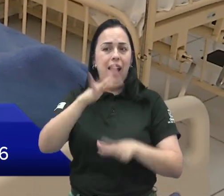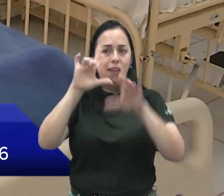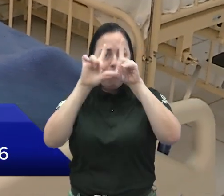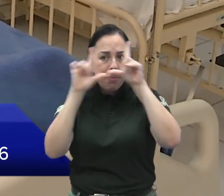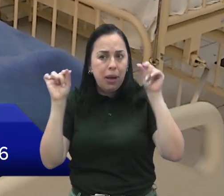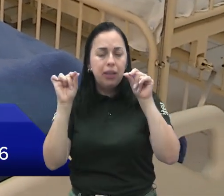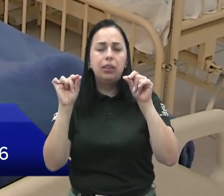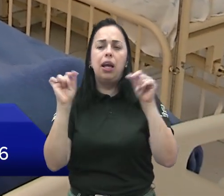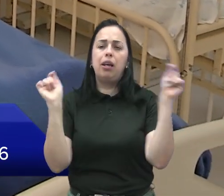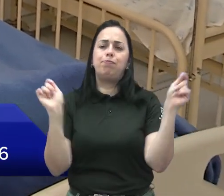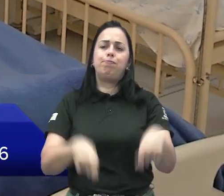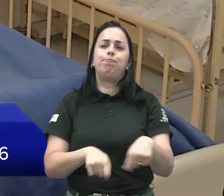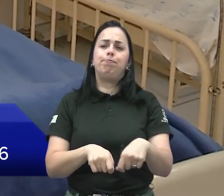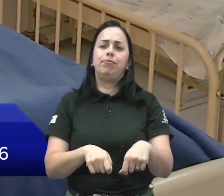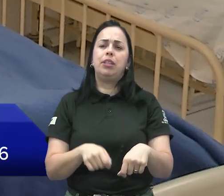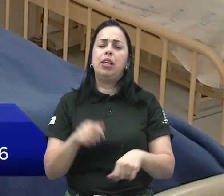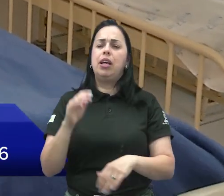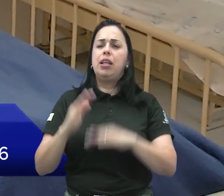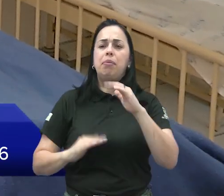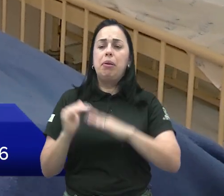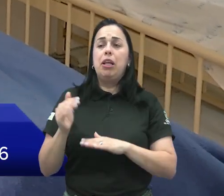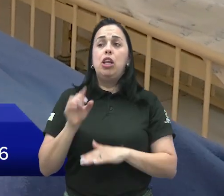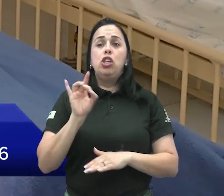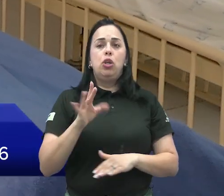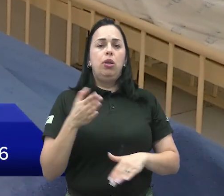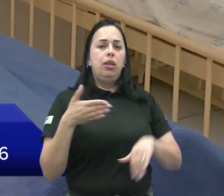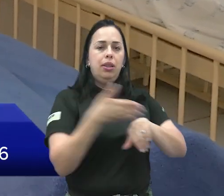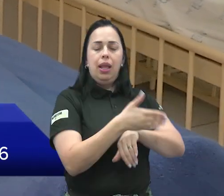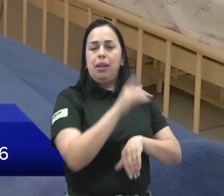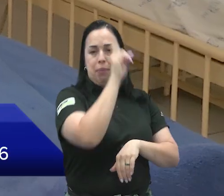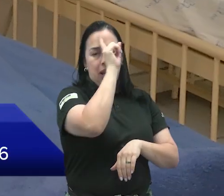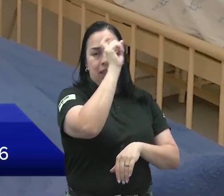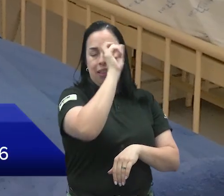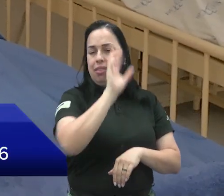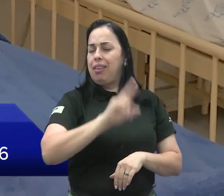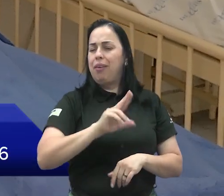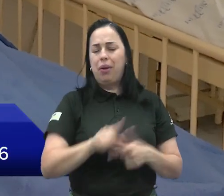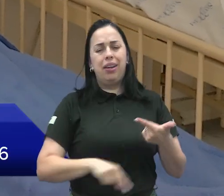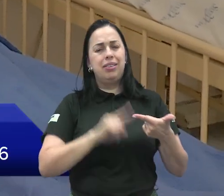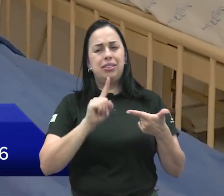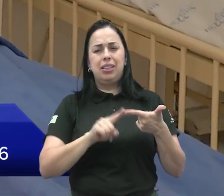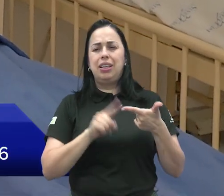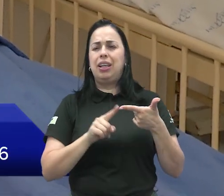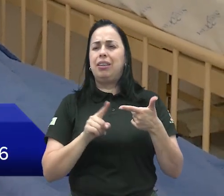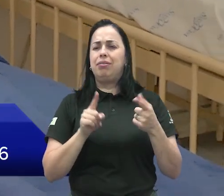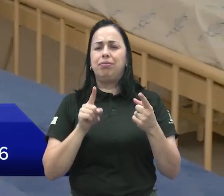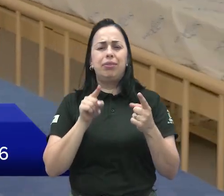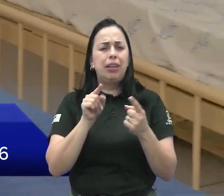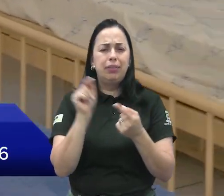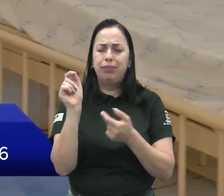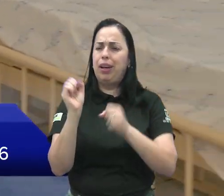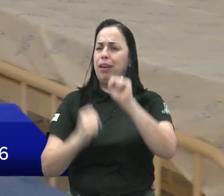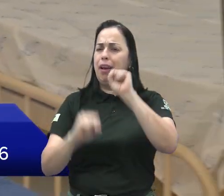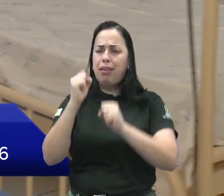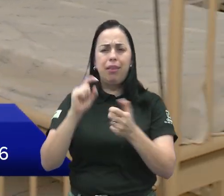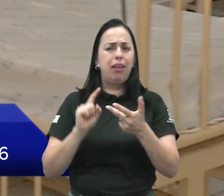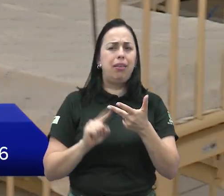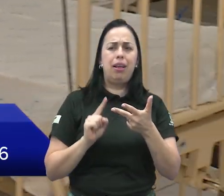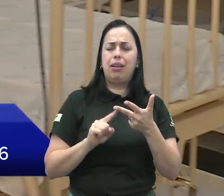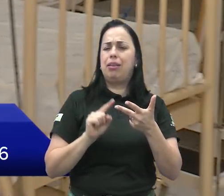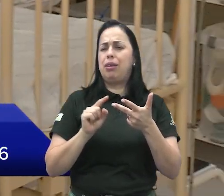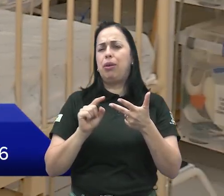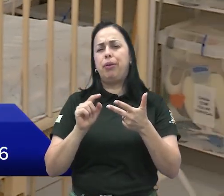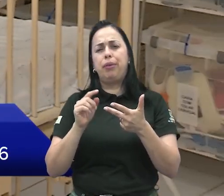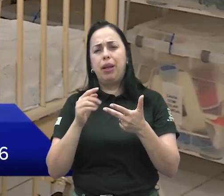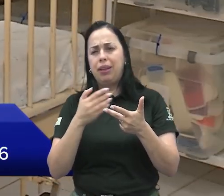uma versatilidade, que esse profissional não se restringe apenas ao hospital, mas ele pode trabalhar em clínicas, indústrias, redes